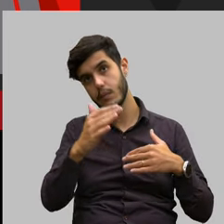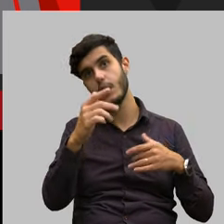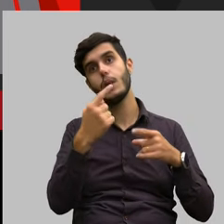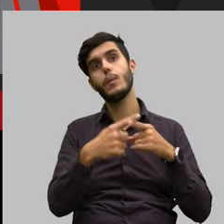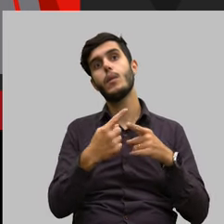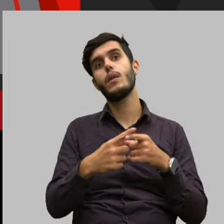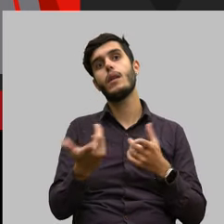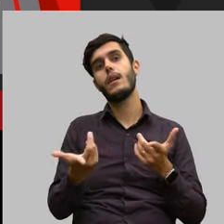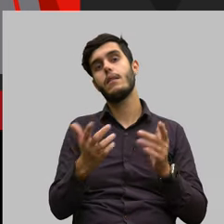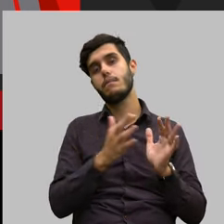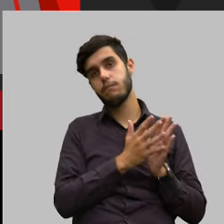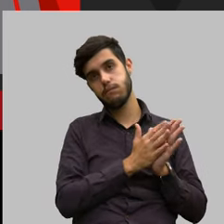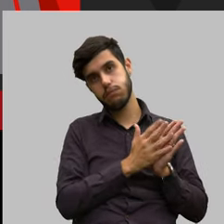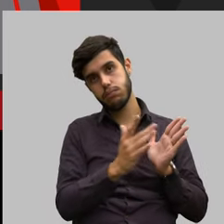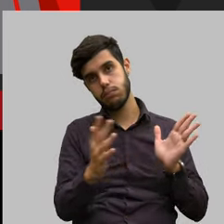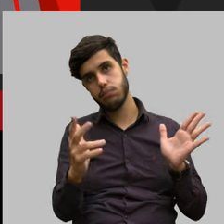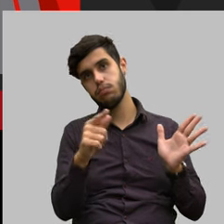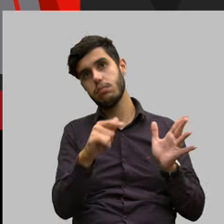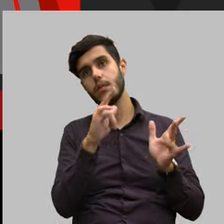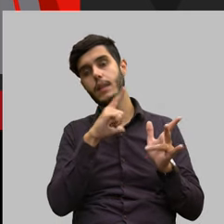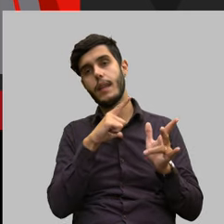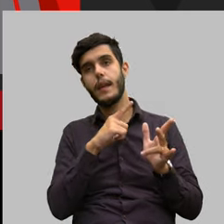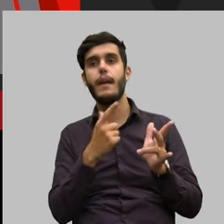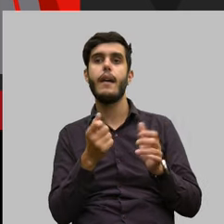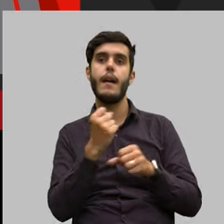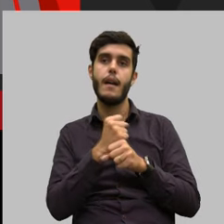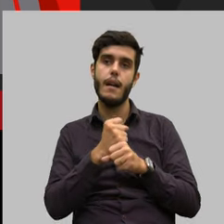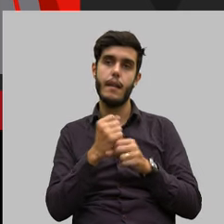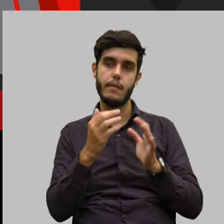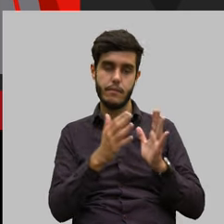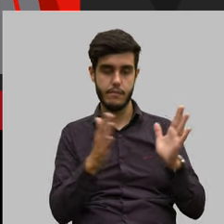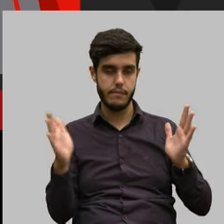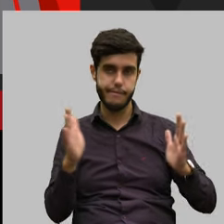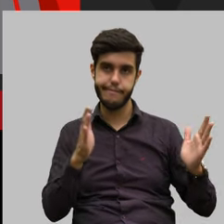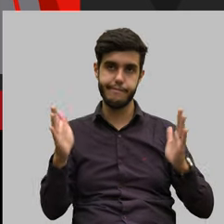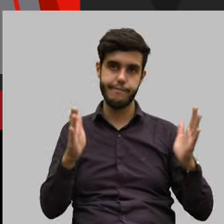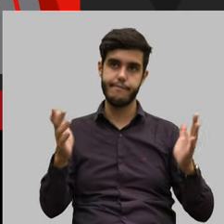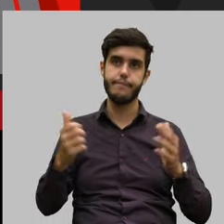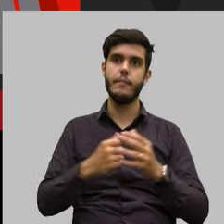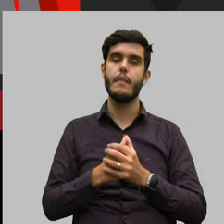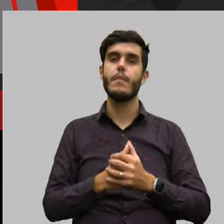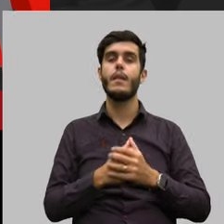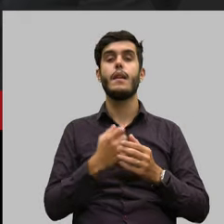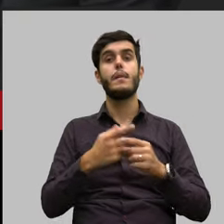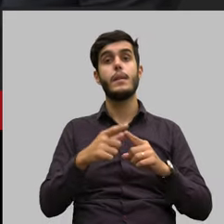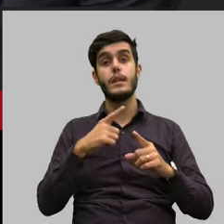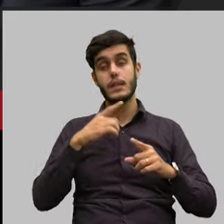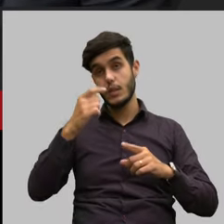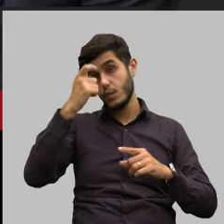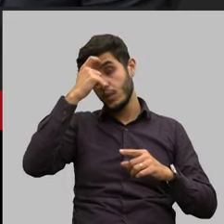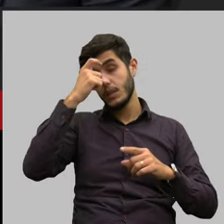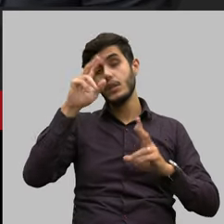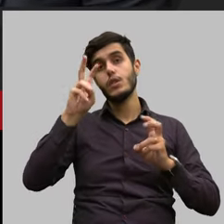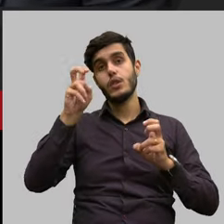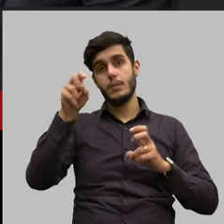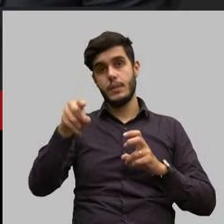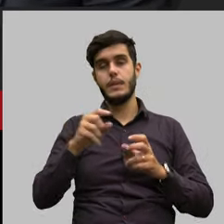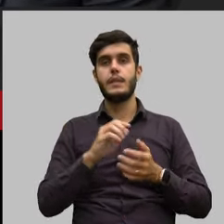sazonalidade né e de novo estamos acompanhando Claro com todo cuidado estamos confiantes na sua